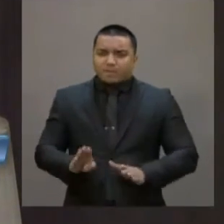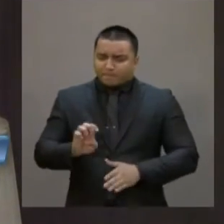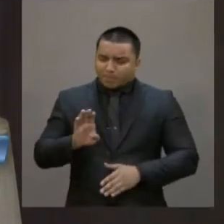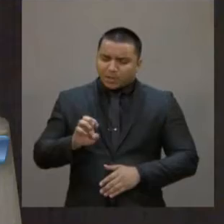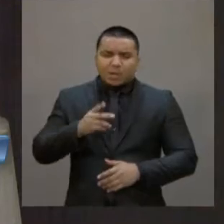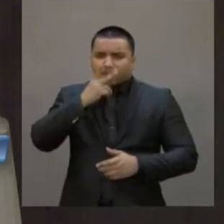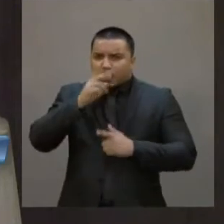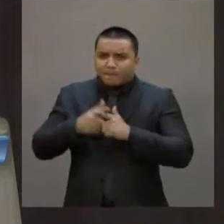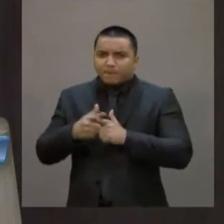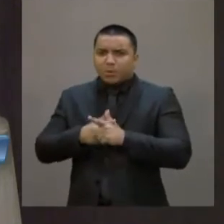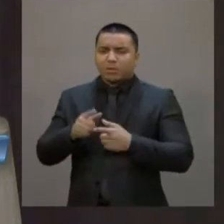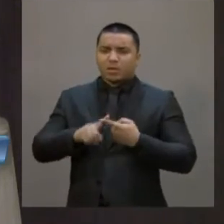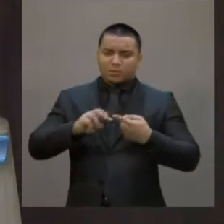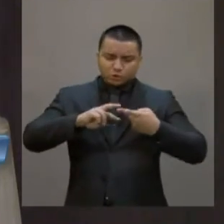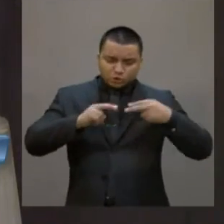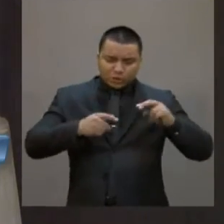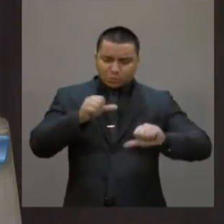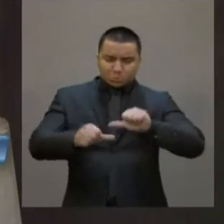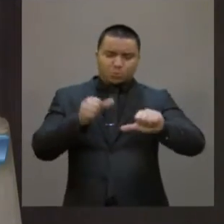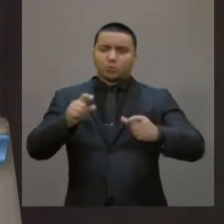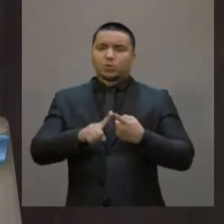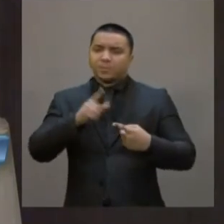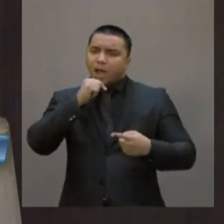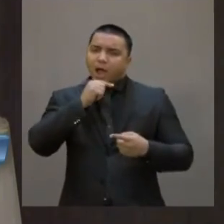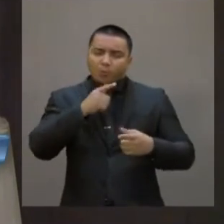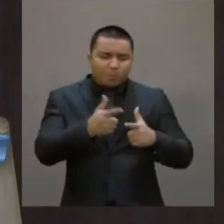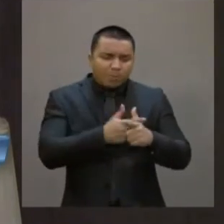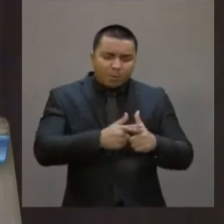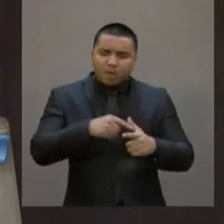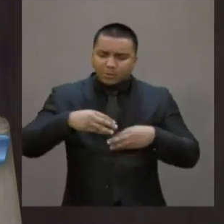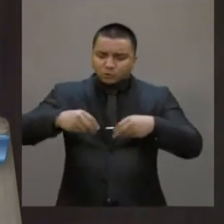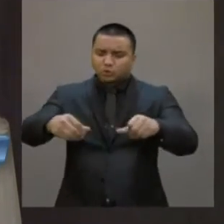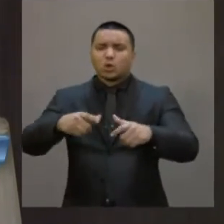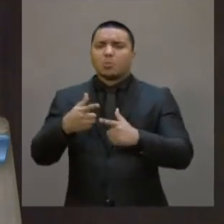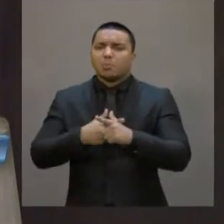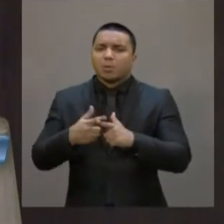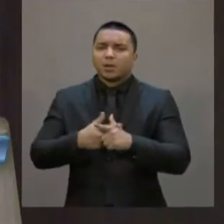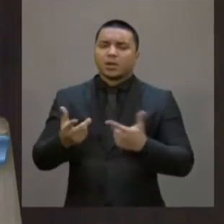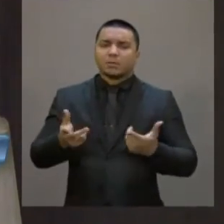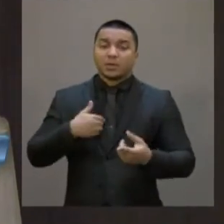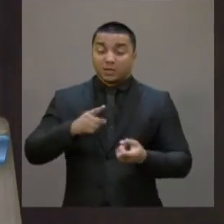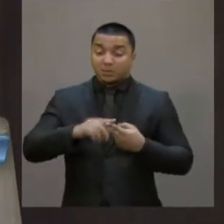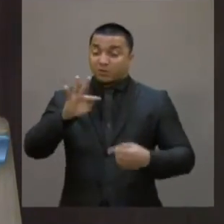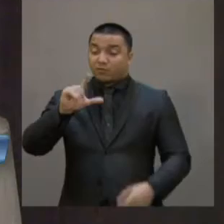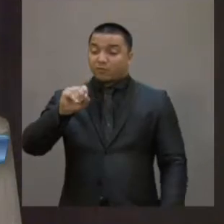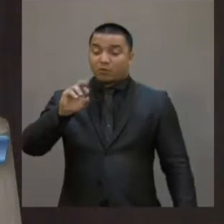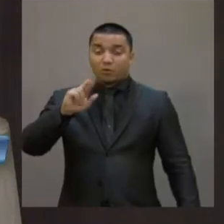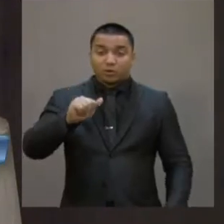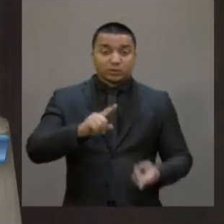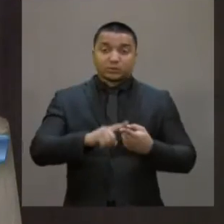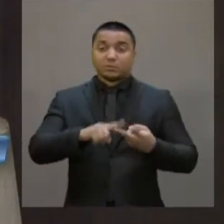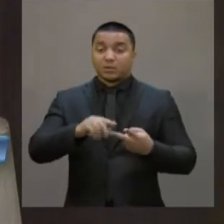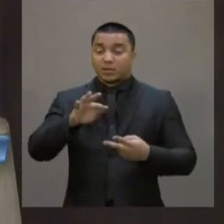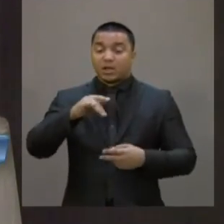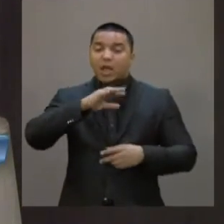mutações genéticas, contaminação da água e do solo e perda da flora e da